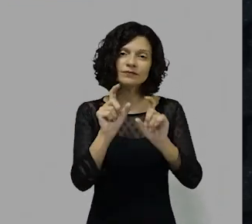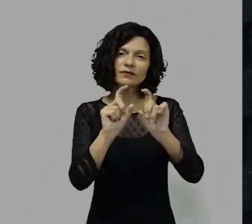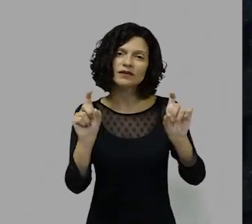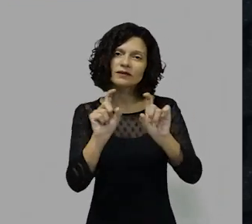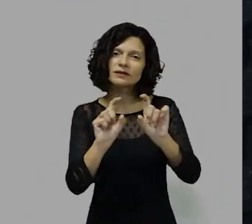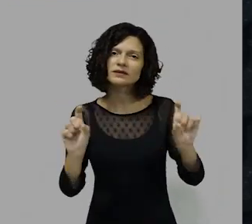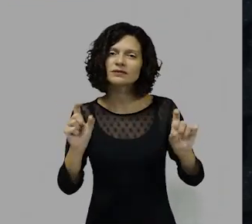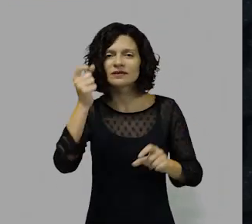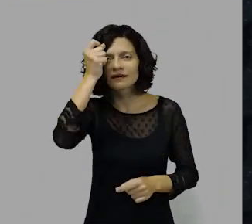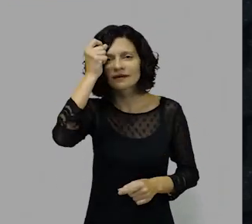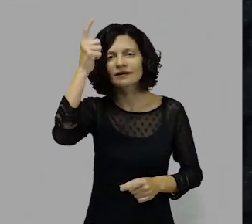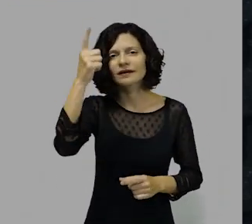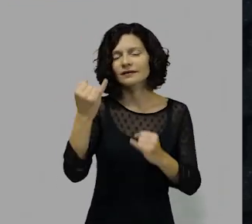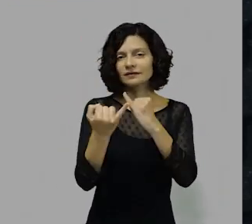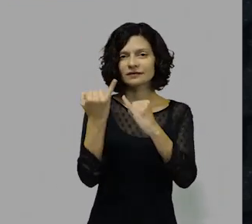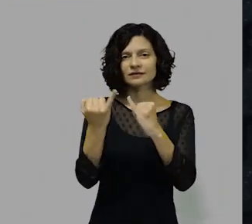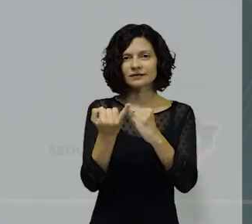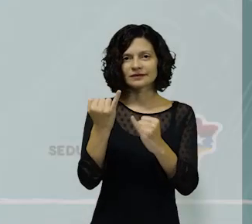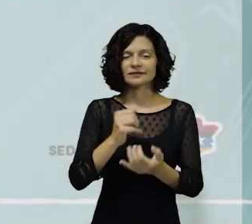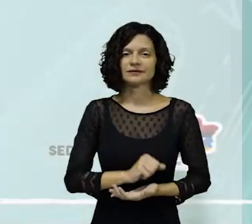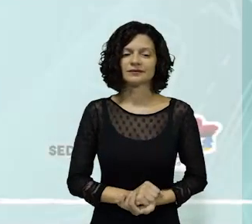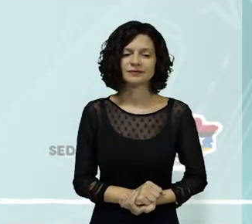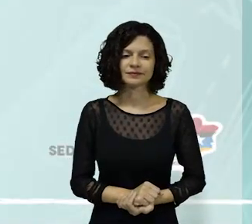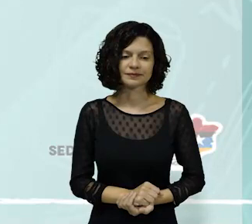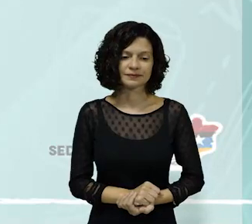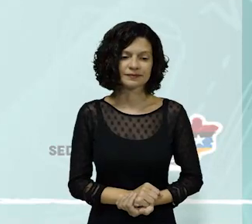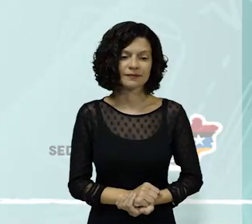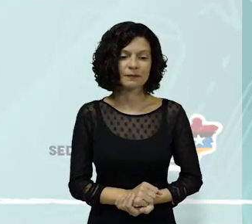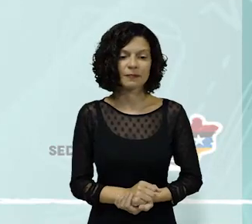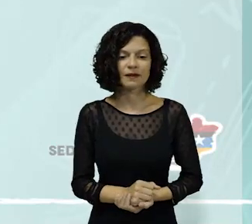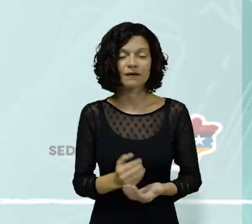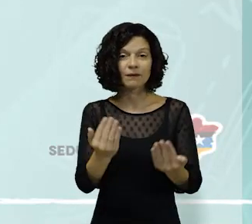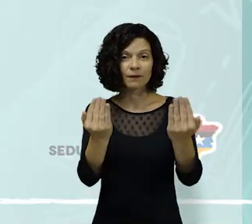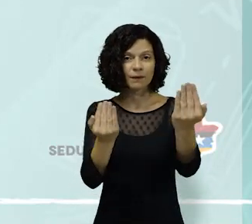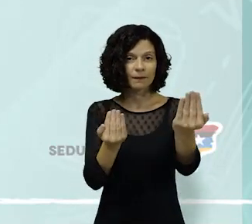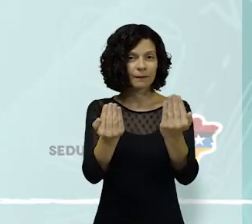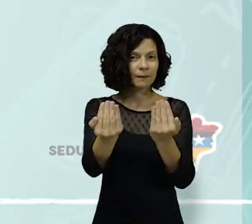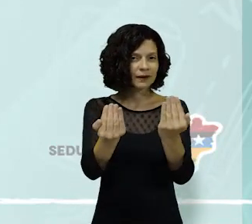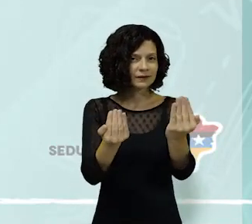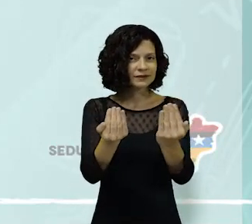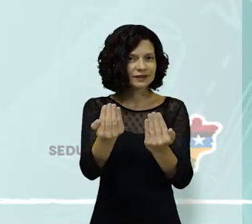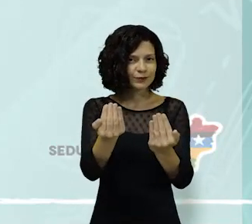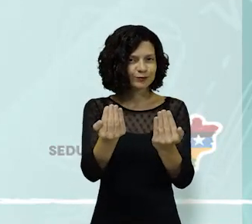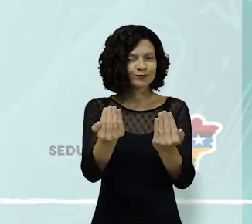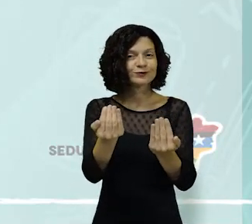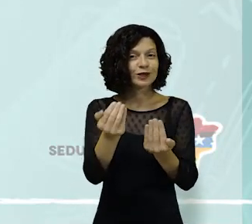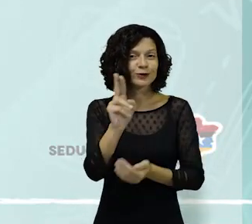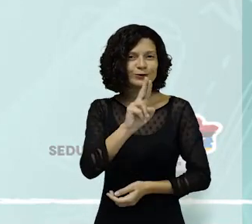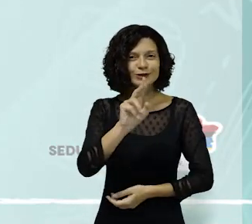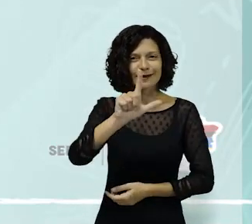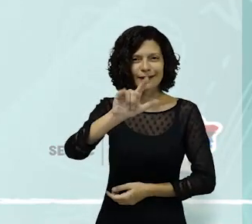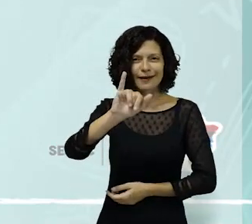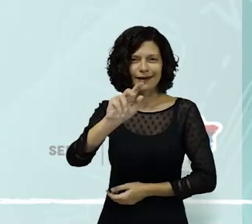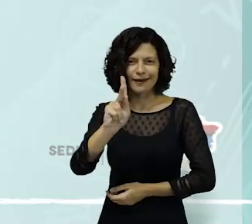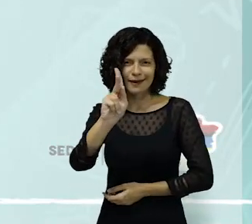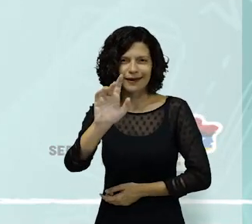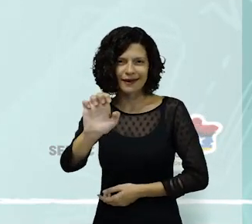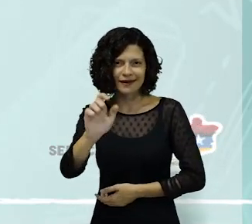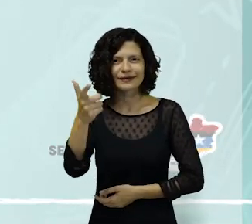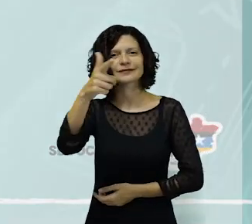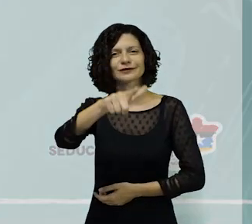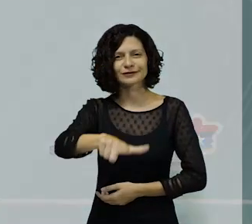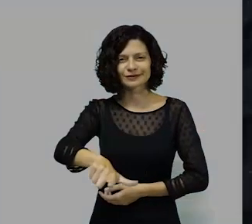dão a mesma ideia. Comparison, que é a comparação. Olha o like aqui de novo, que nós já vimos ele, ó, significa